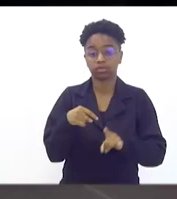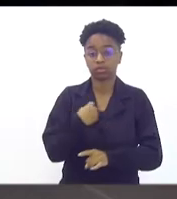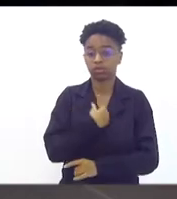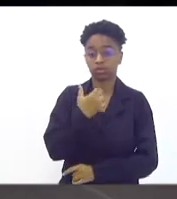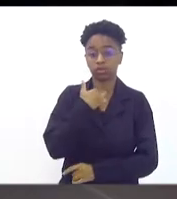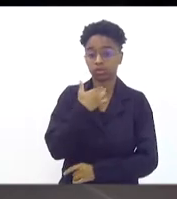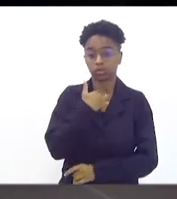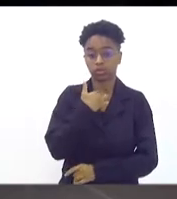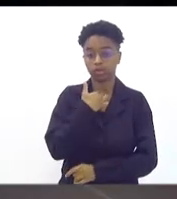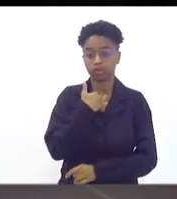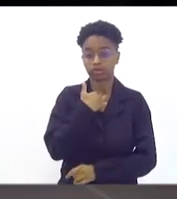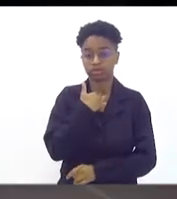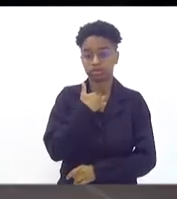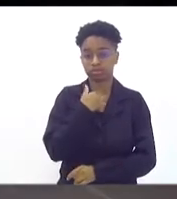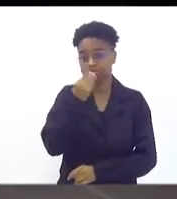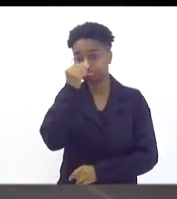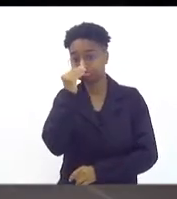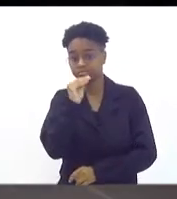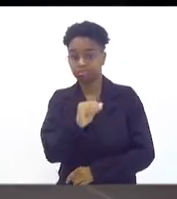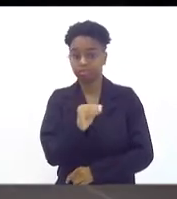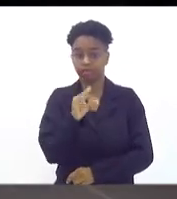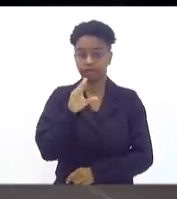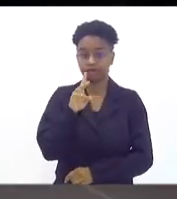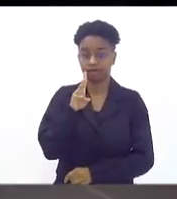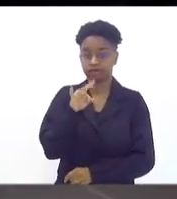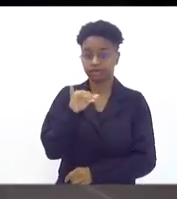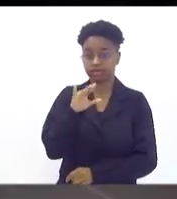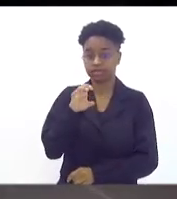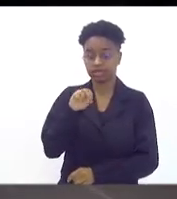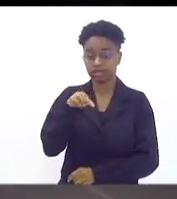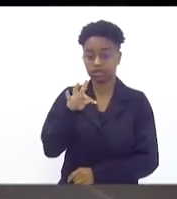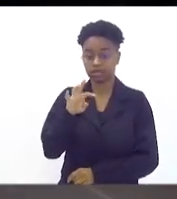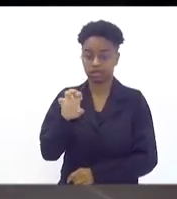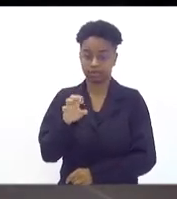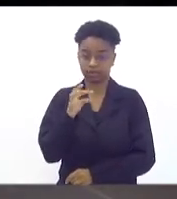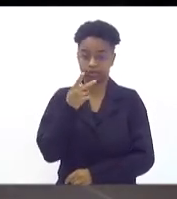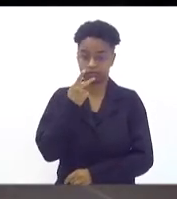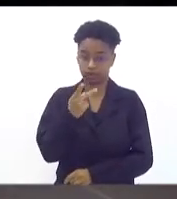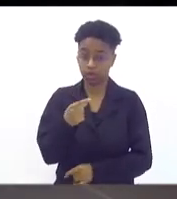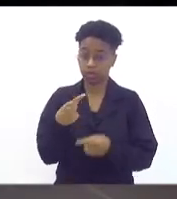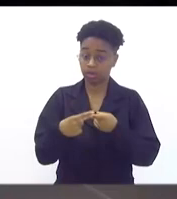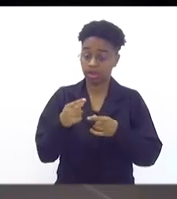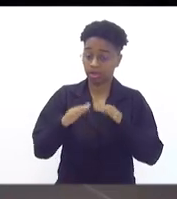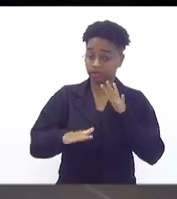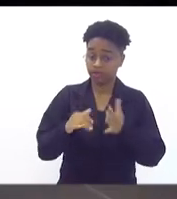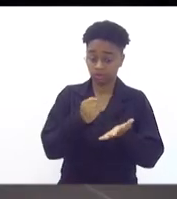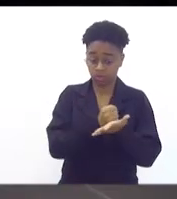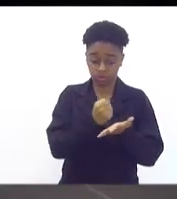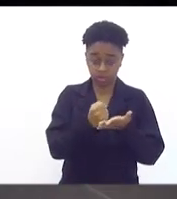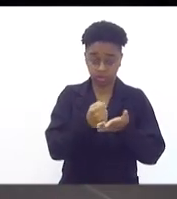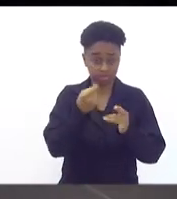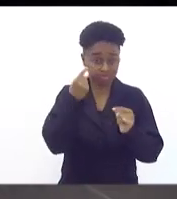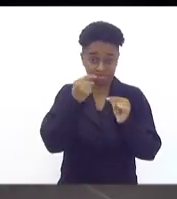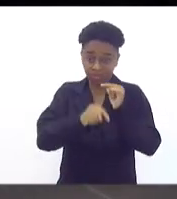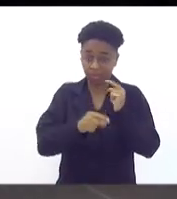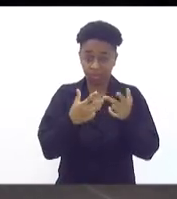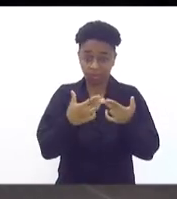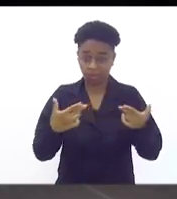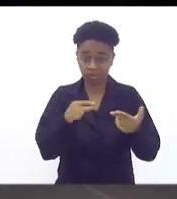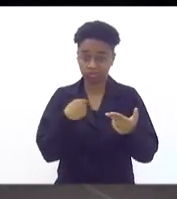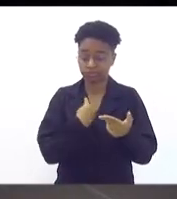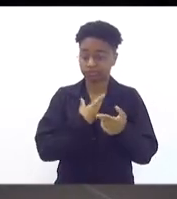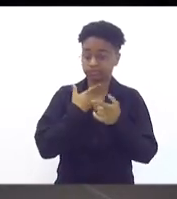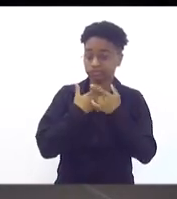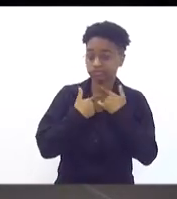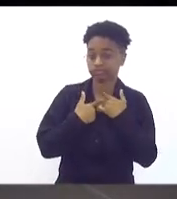de escutar o que o conselheiro Vicente Loureiro falou que muitas das vezes os nossos contratos Eles não estão de acordo com aquilo que a gente quer senhores